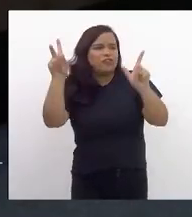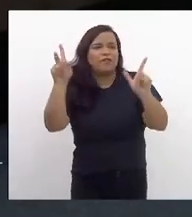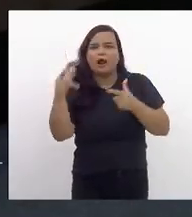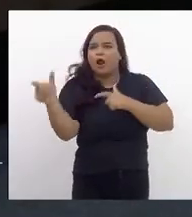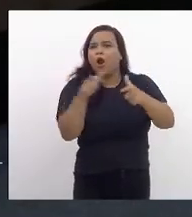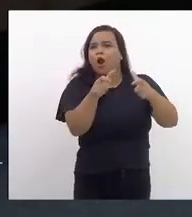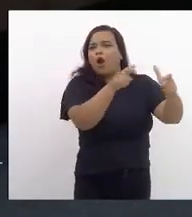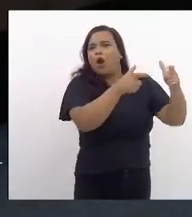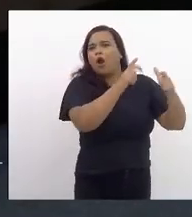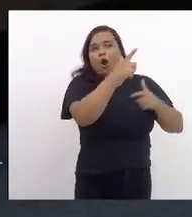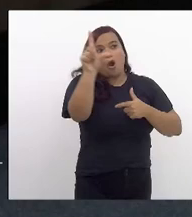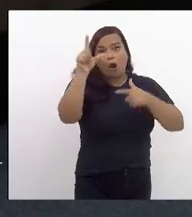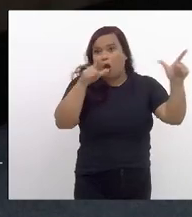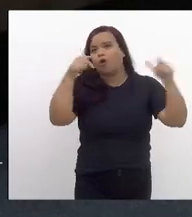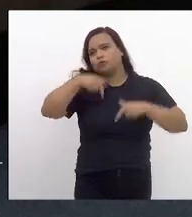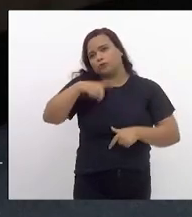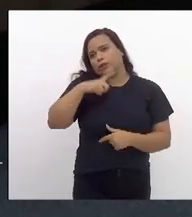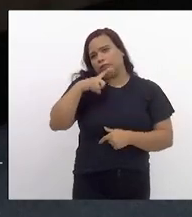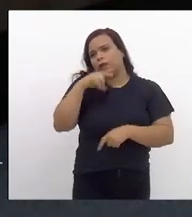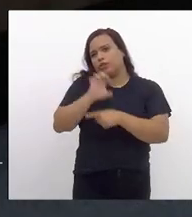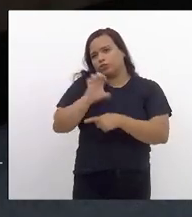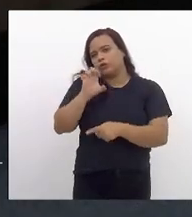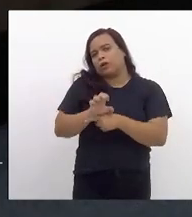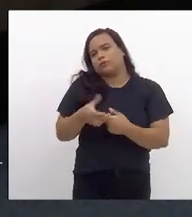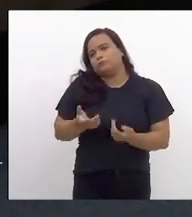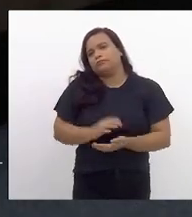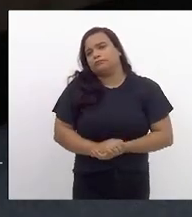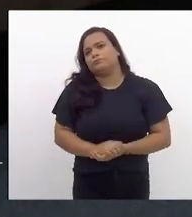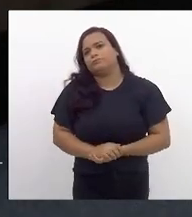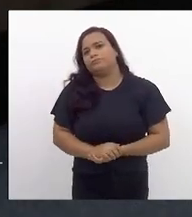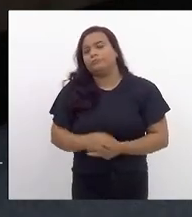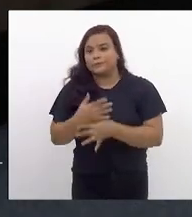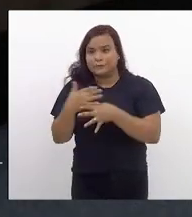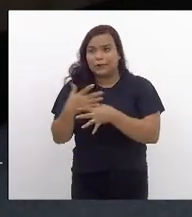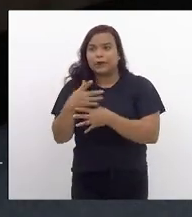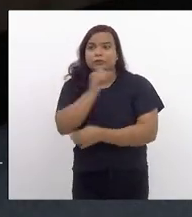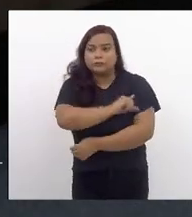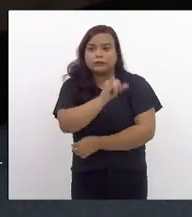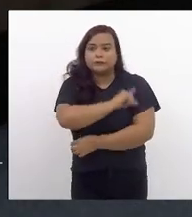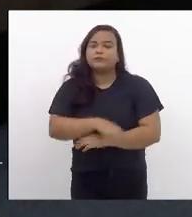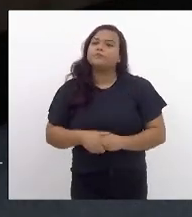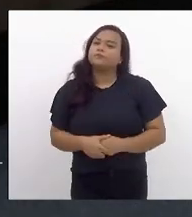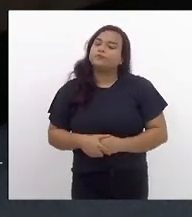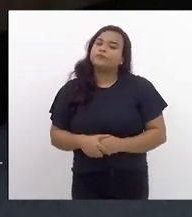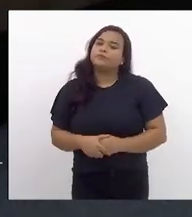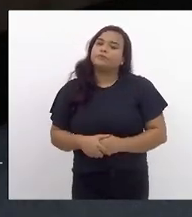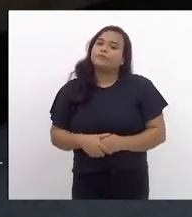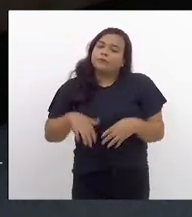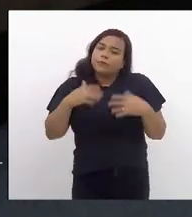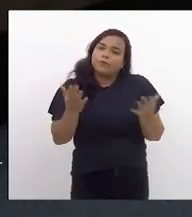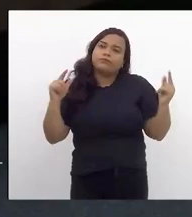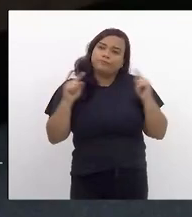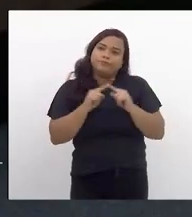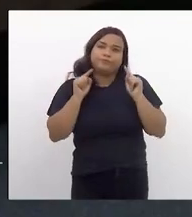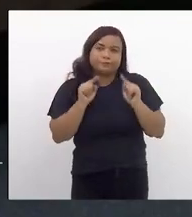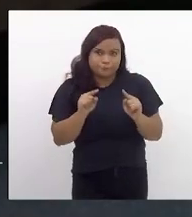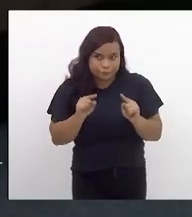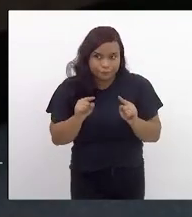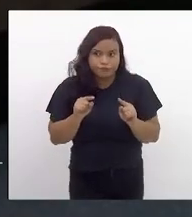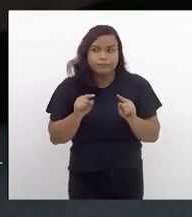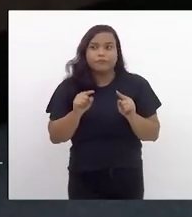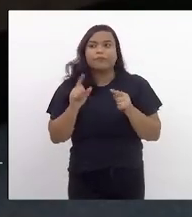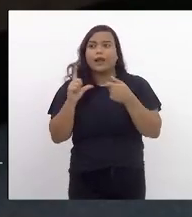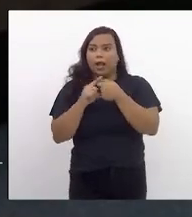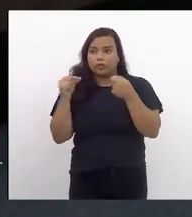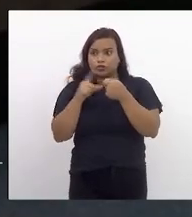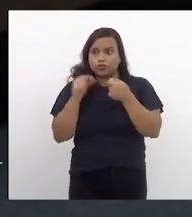coletivos que temos na nossa cidade, no nosso Estado. Então, nesse sentido, neste mesmo